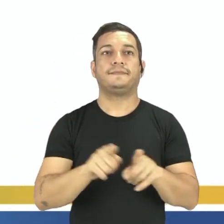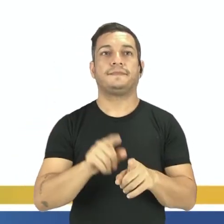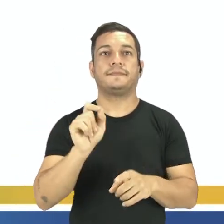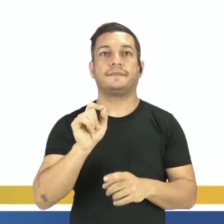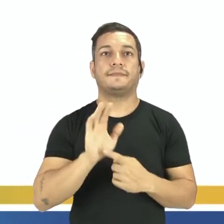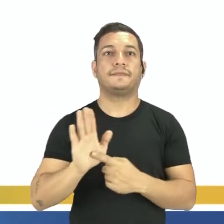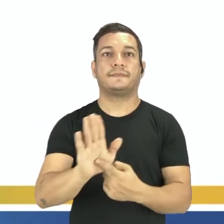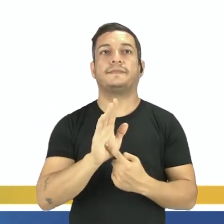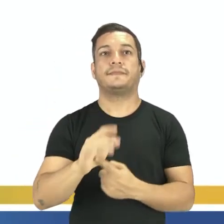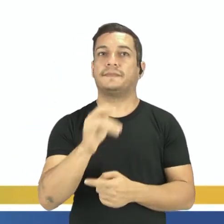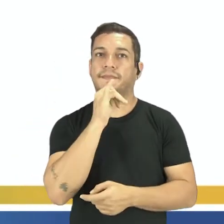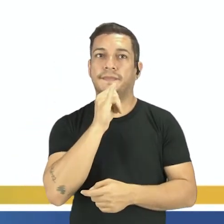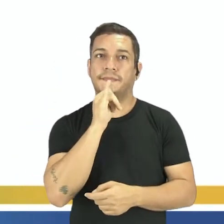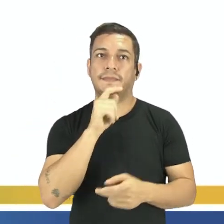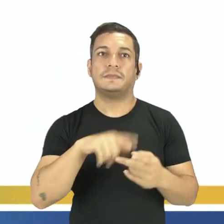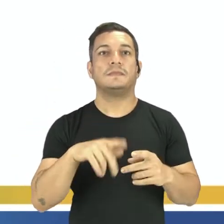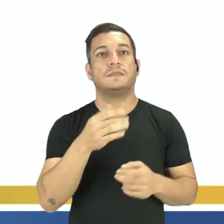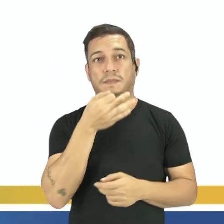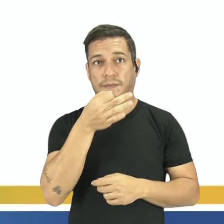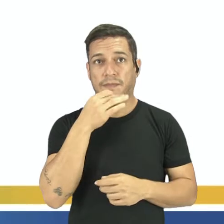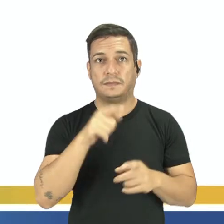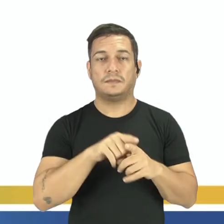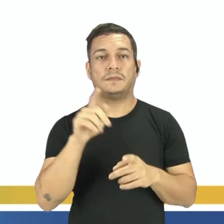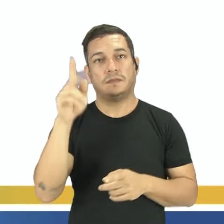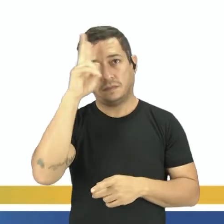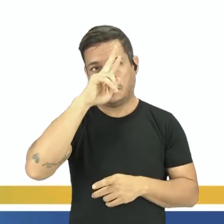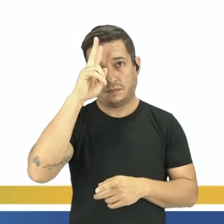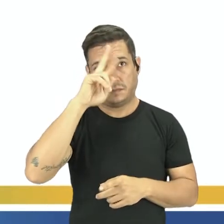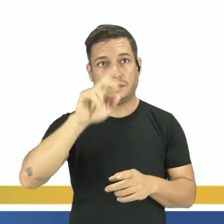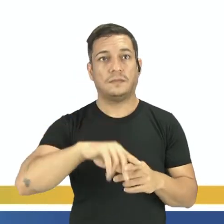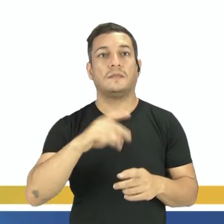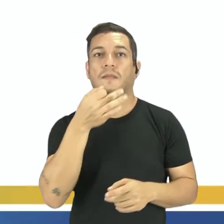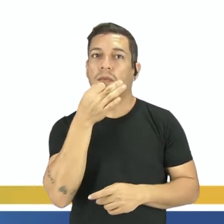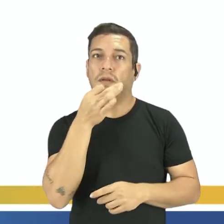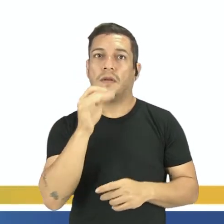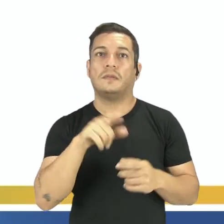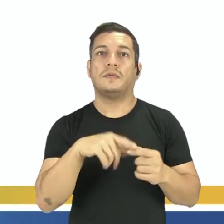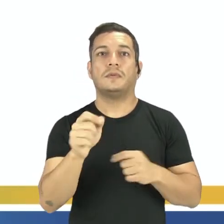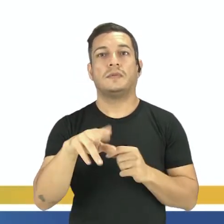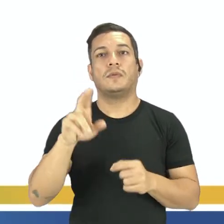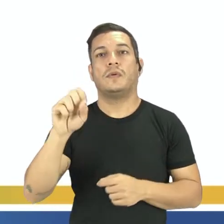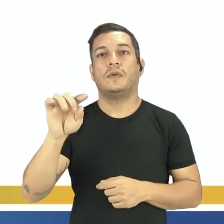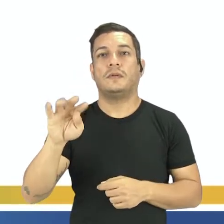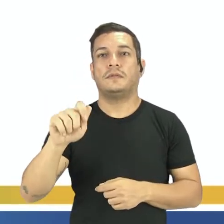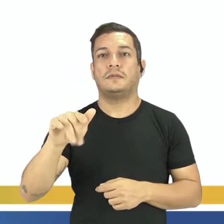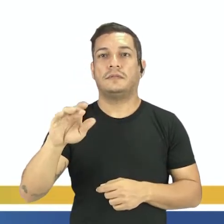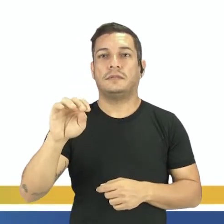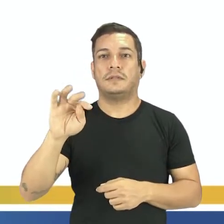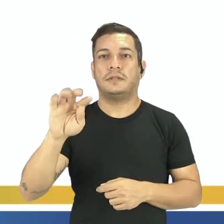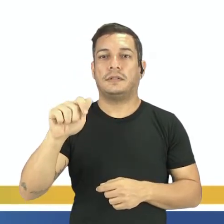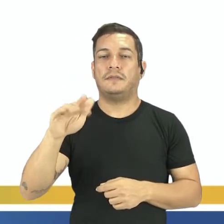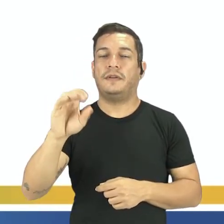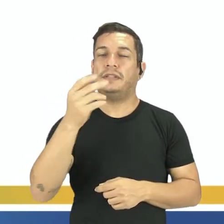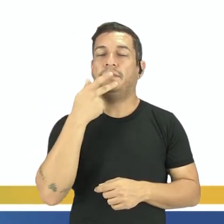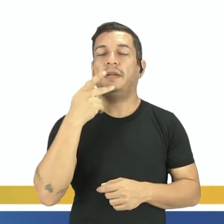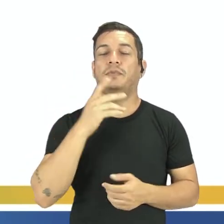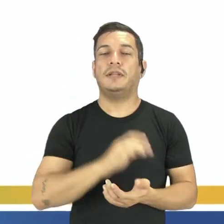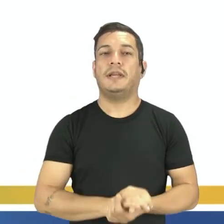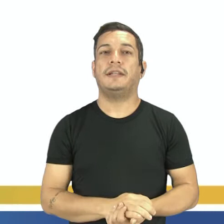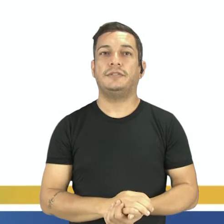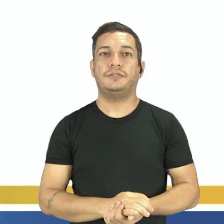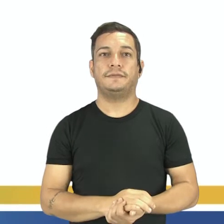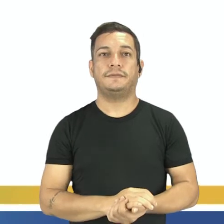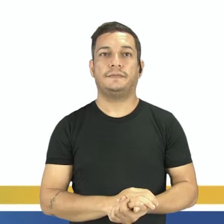por exemplificação, uma argumentação por alusão histórica, argumentação por meio de constatação. Gente, são muitas formas, tá?